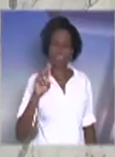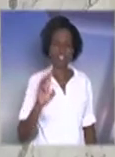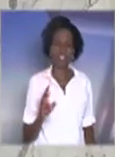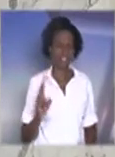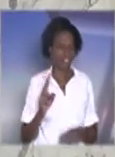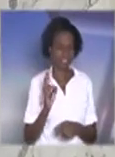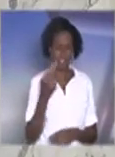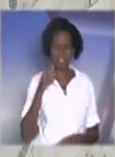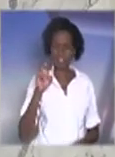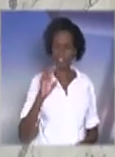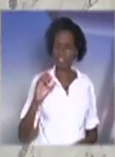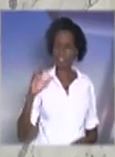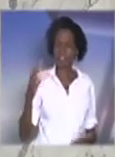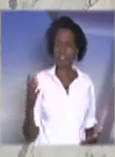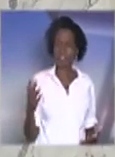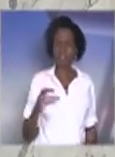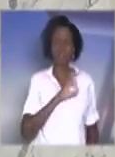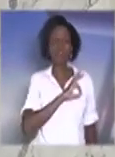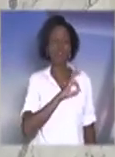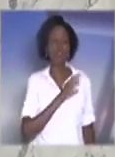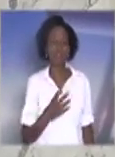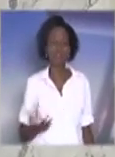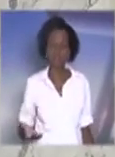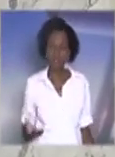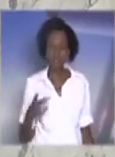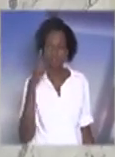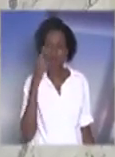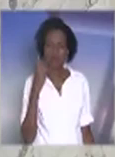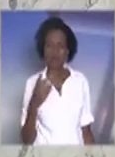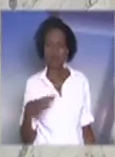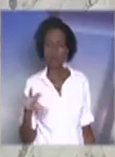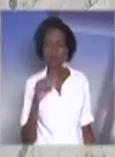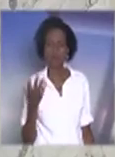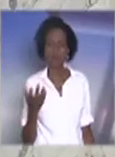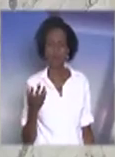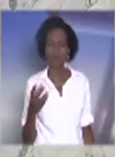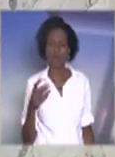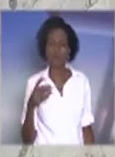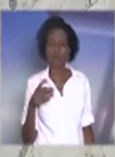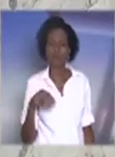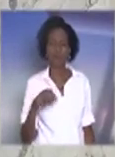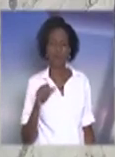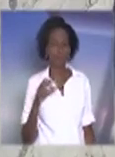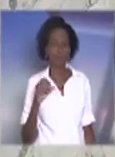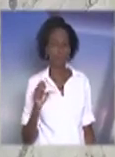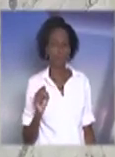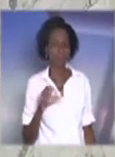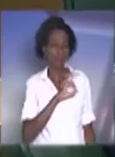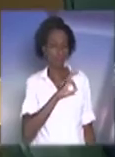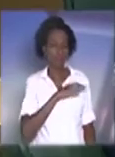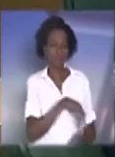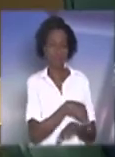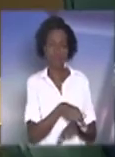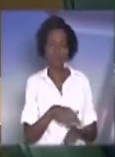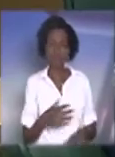Júnior, deputado Gasparini, deputado Vaz de Lima, o policial, deputado Marcos, o policial na rua que